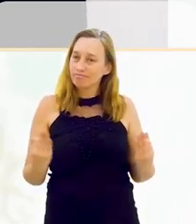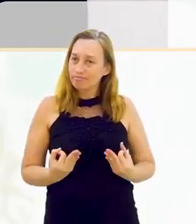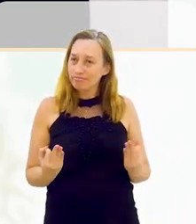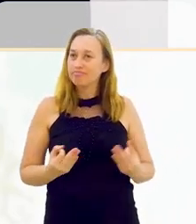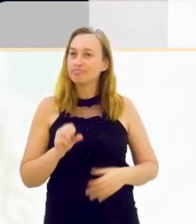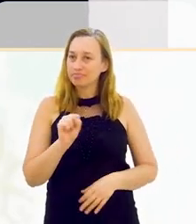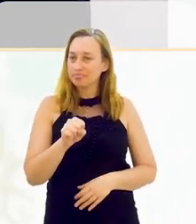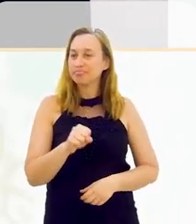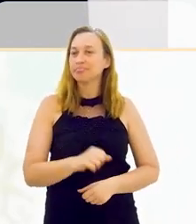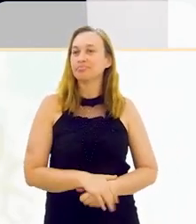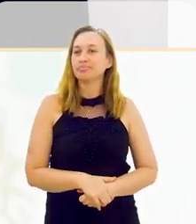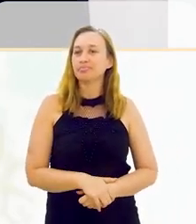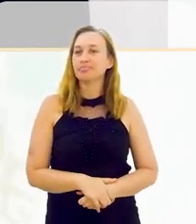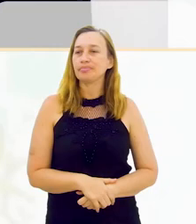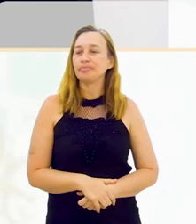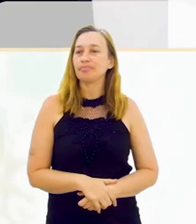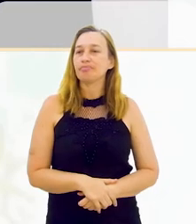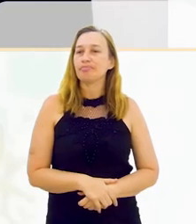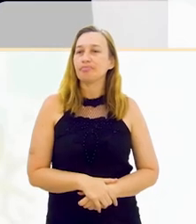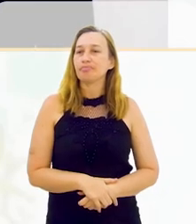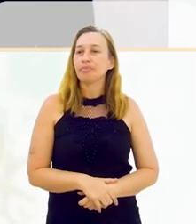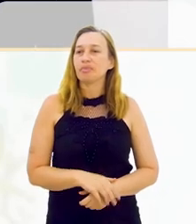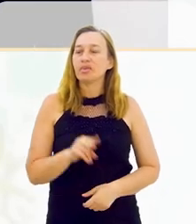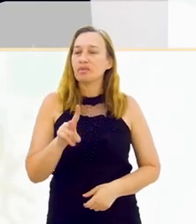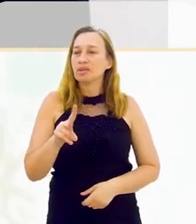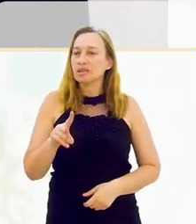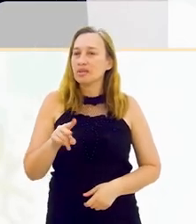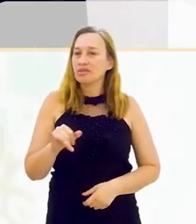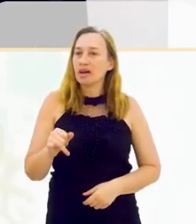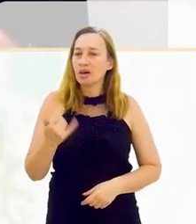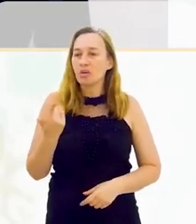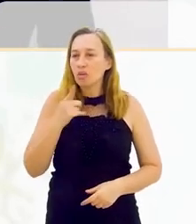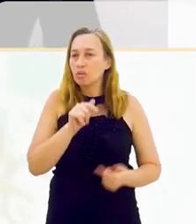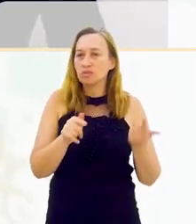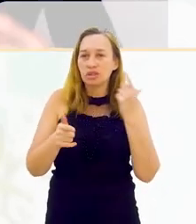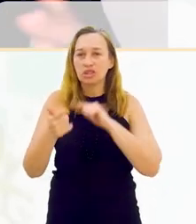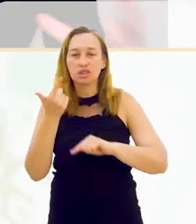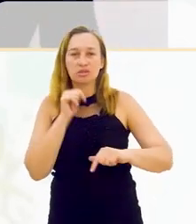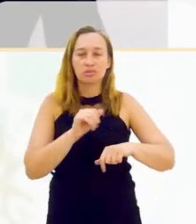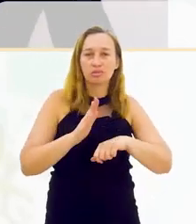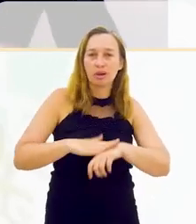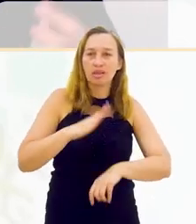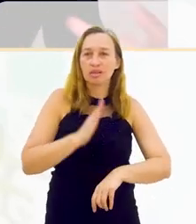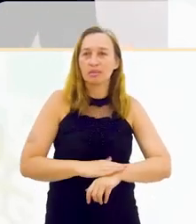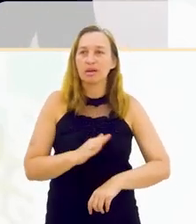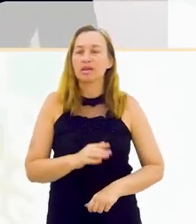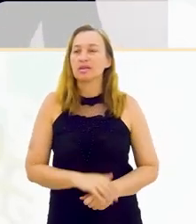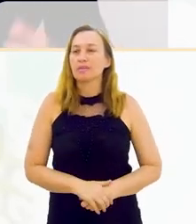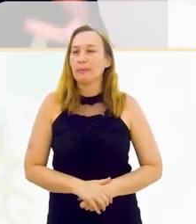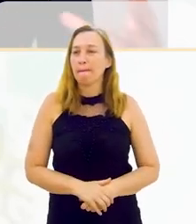Completamente, completamente, porque você vai ganhando o corpo, né? O corpo ele vai